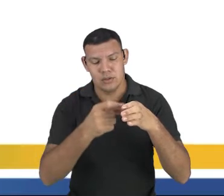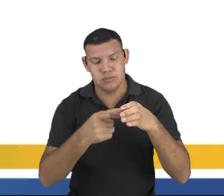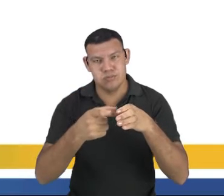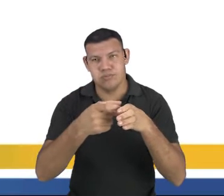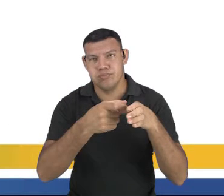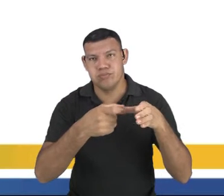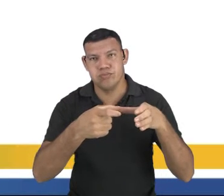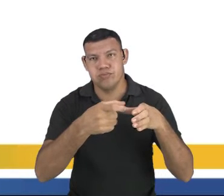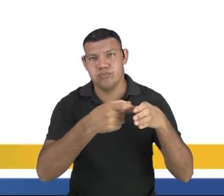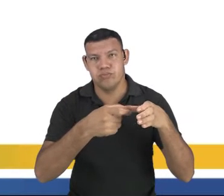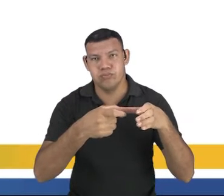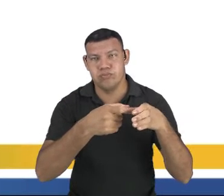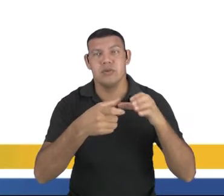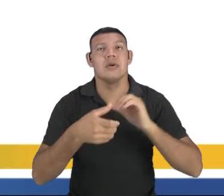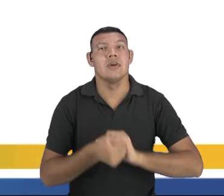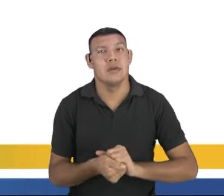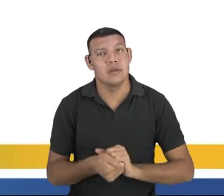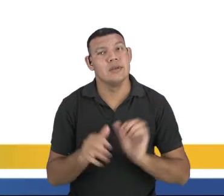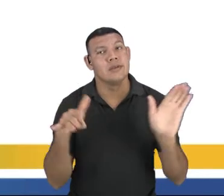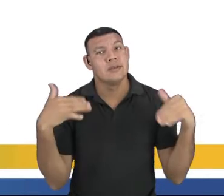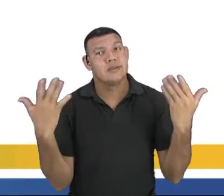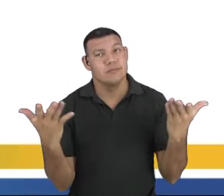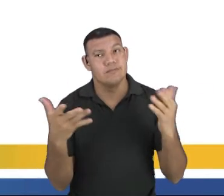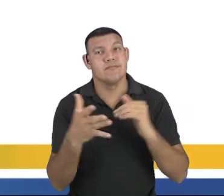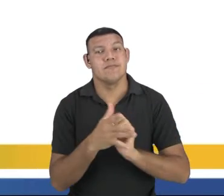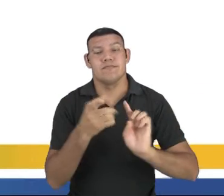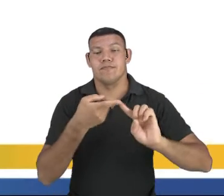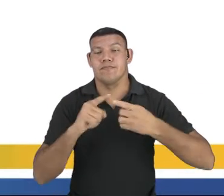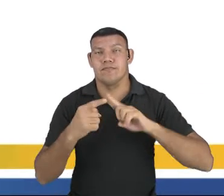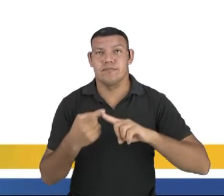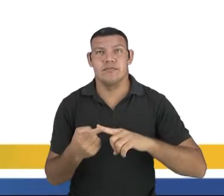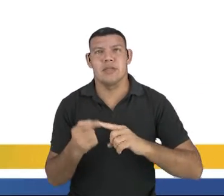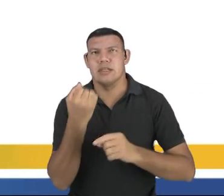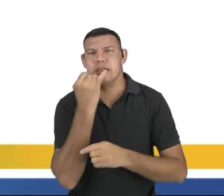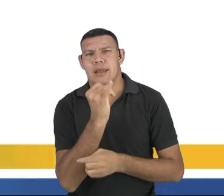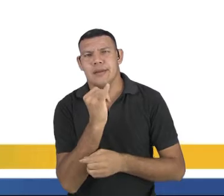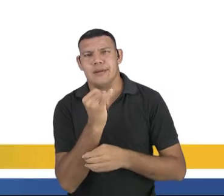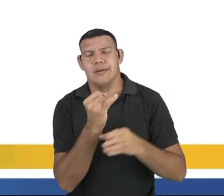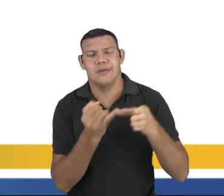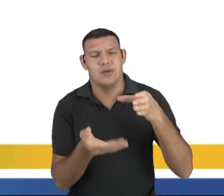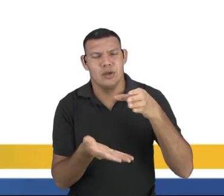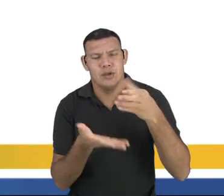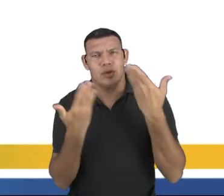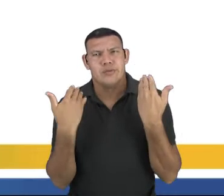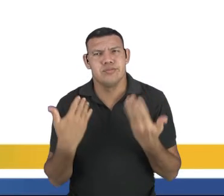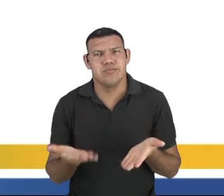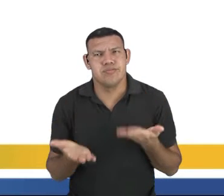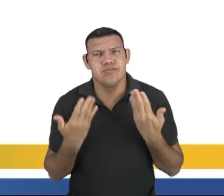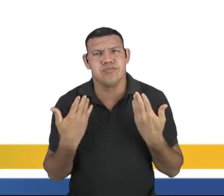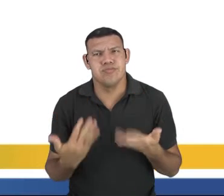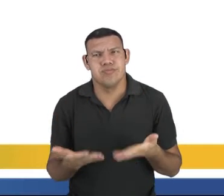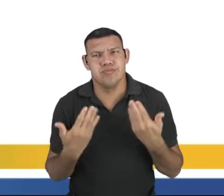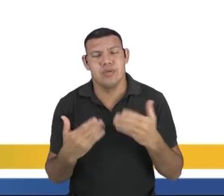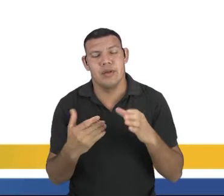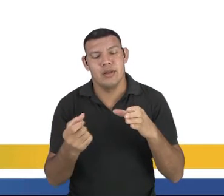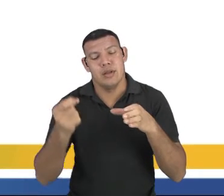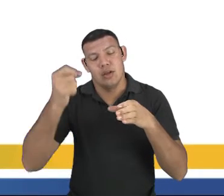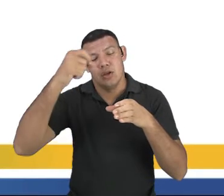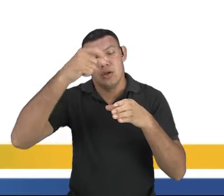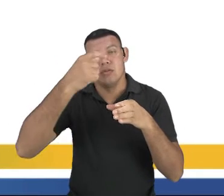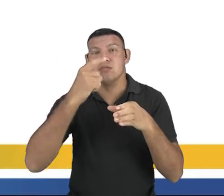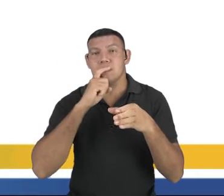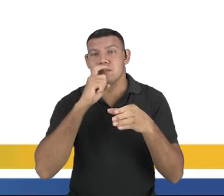volume, e dentro da quantidade de matéria que nós temos, é como se ele ficasse mais leve, né? E aí ele boia, né?